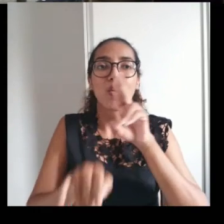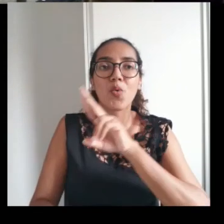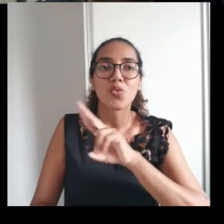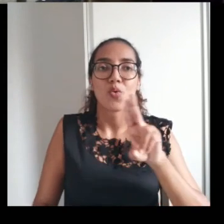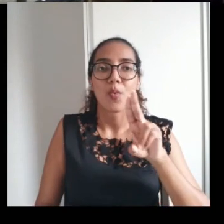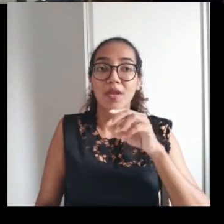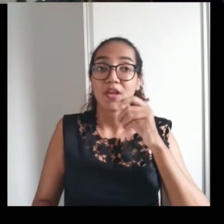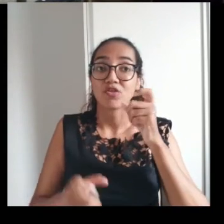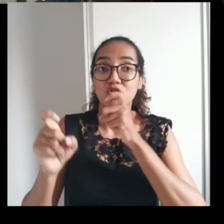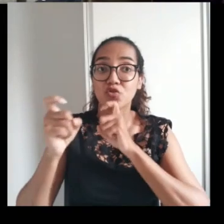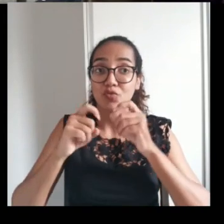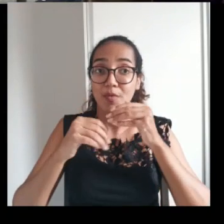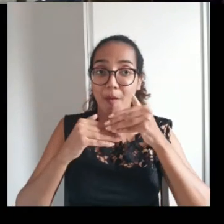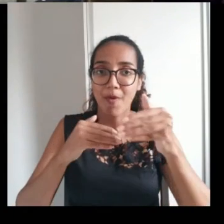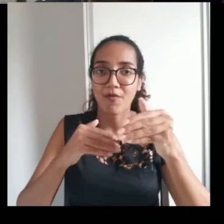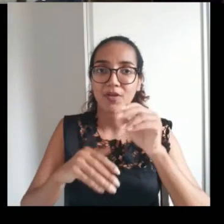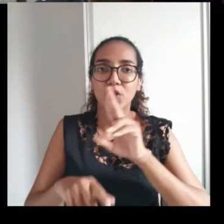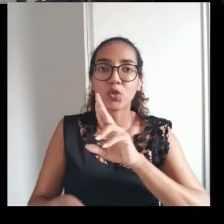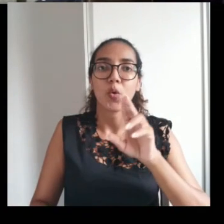Singleton, certo?